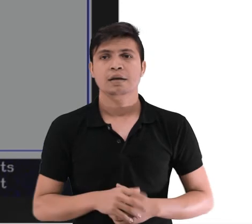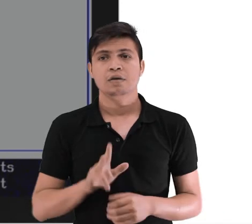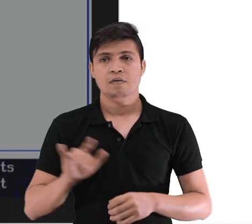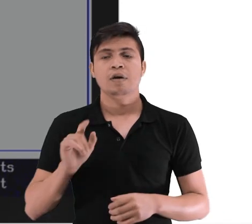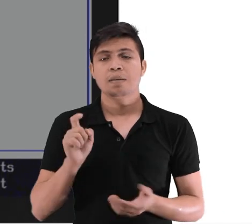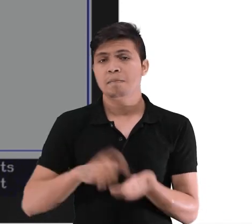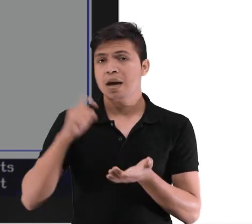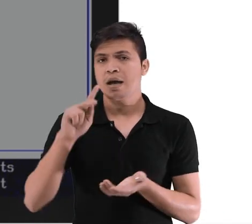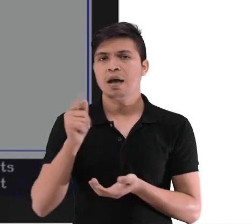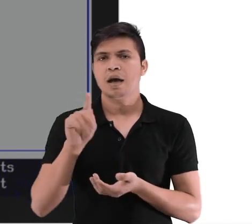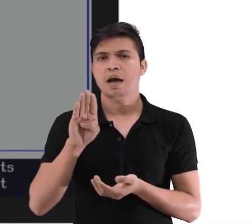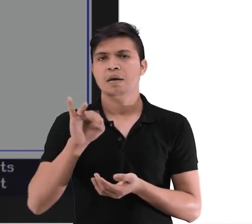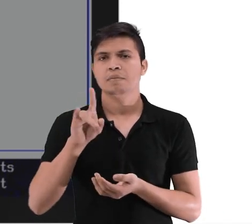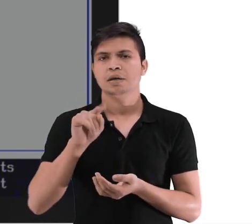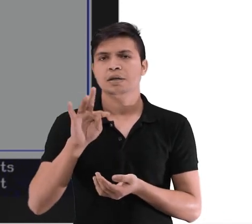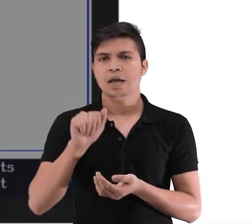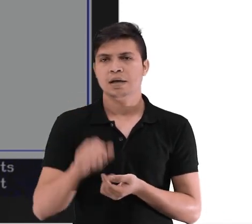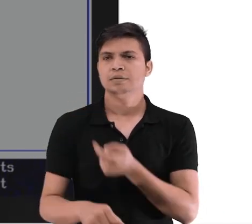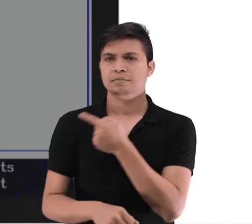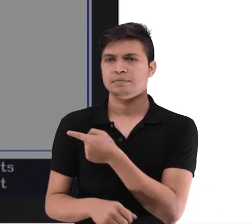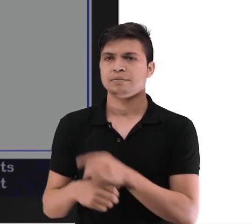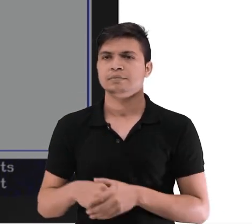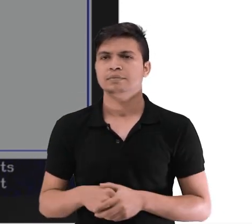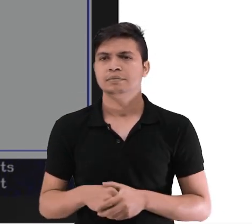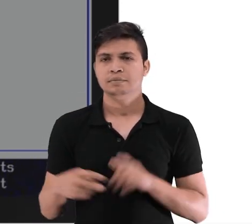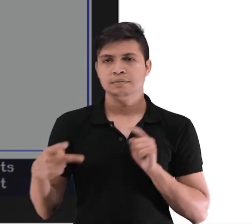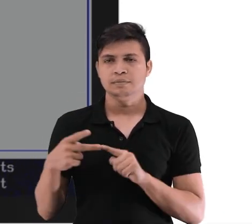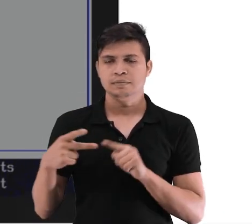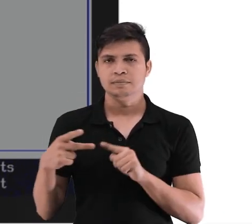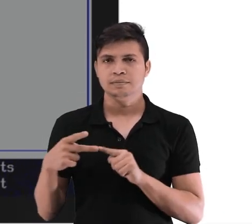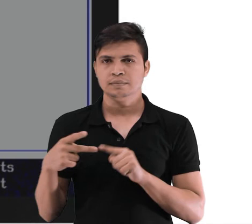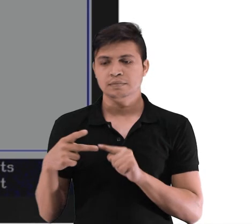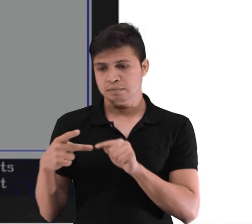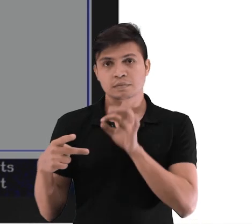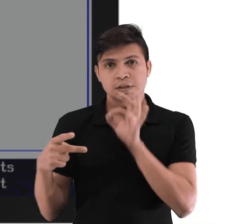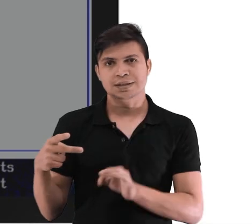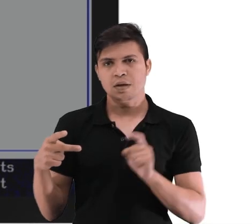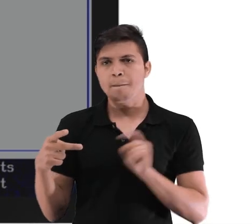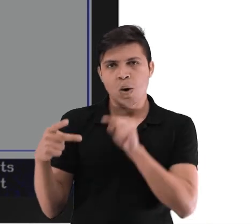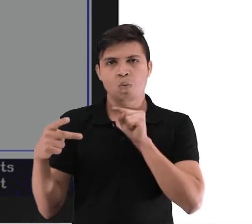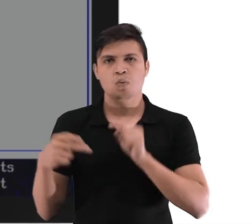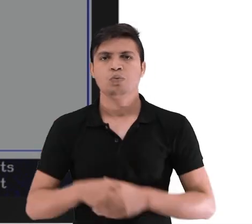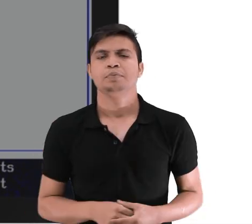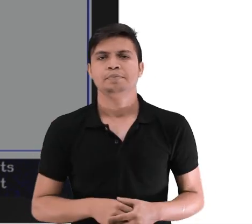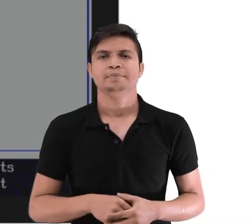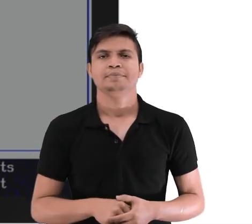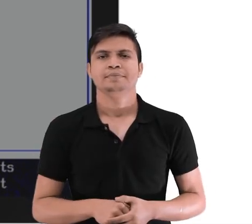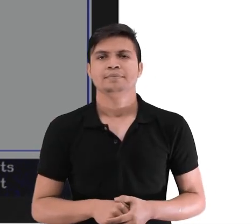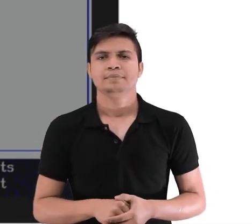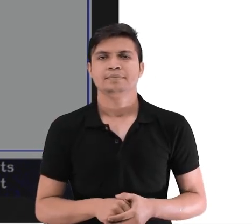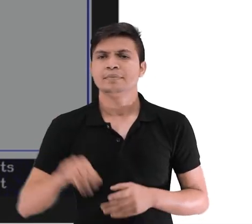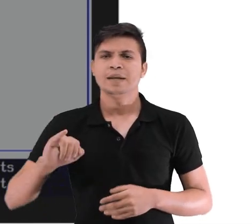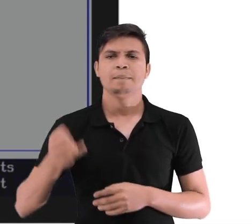opção habilitado. Enable vai ser, no caso, a opção correta para você habilitar, certo?